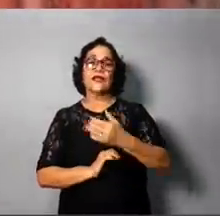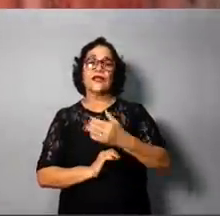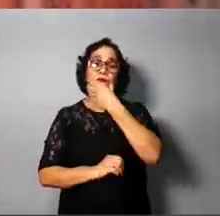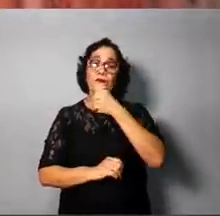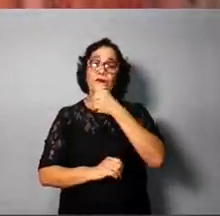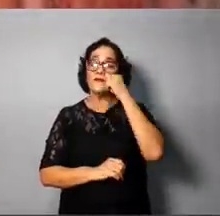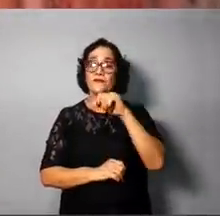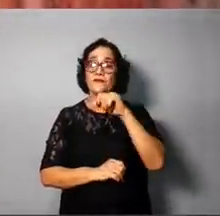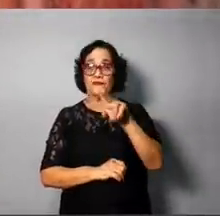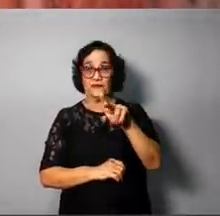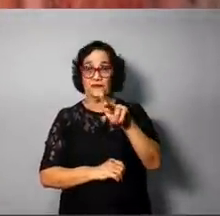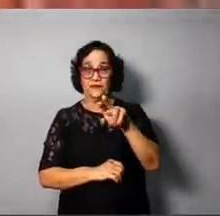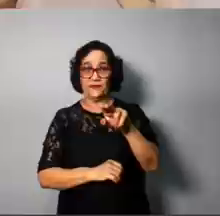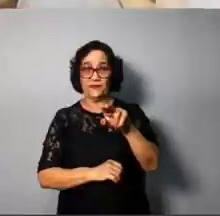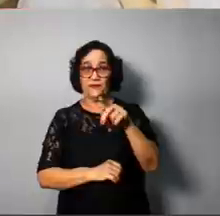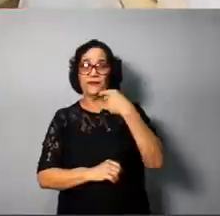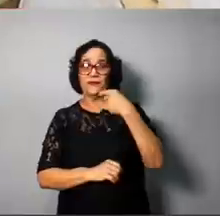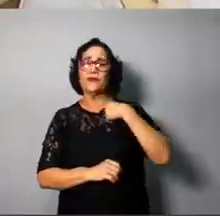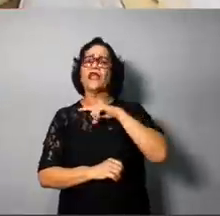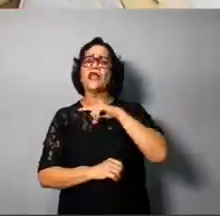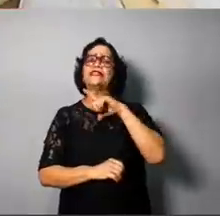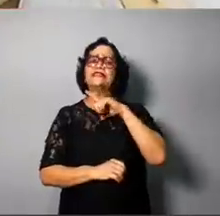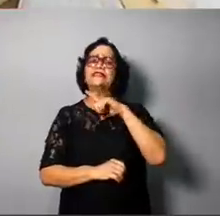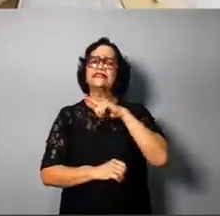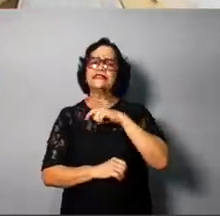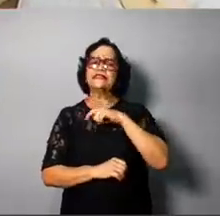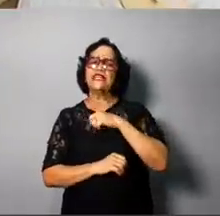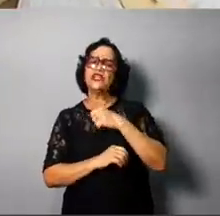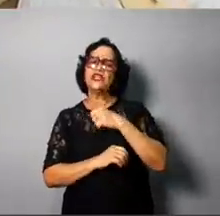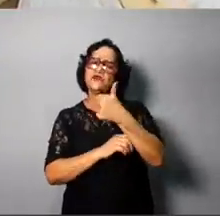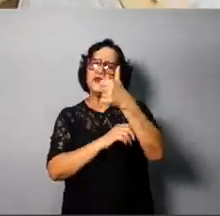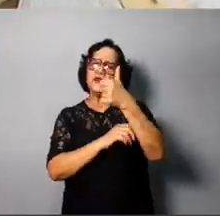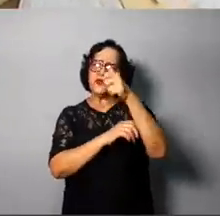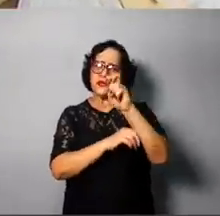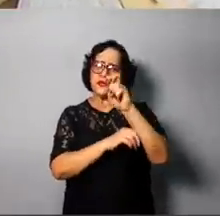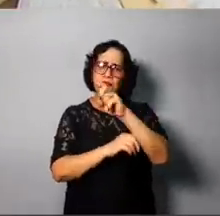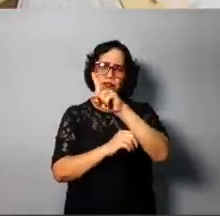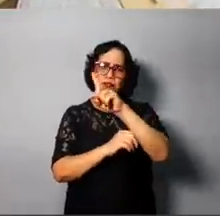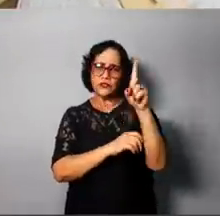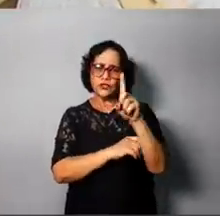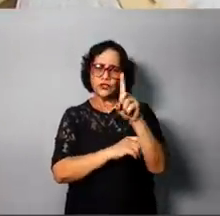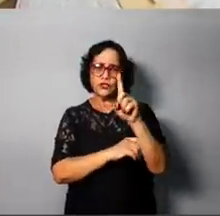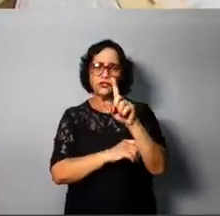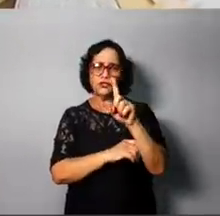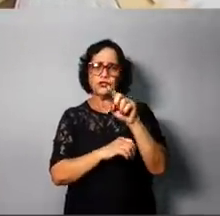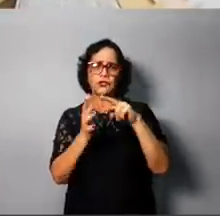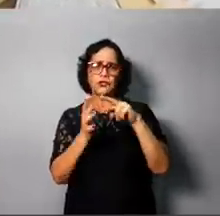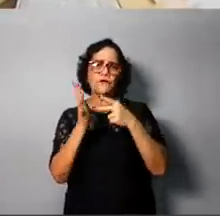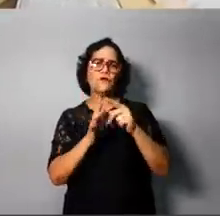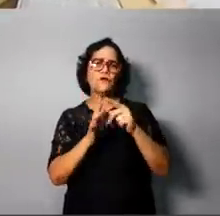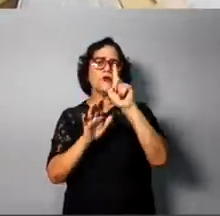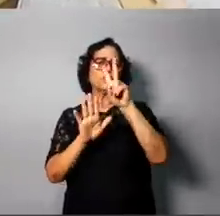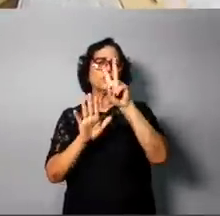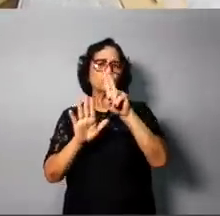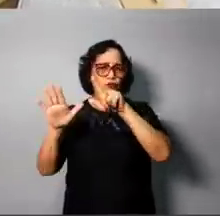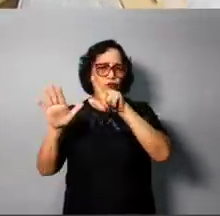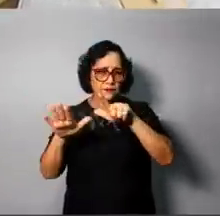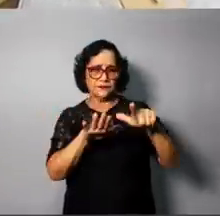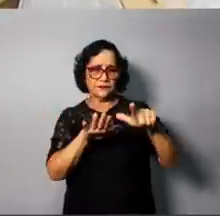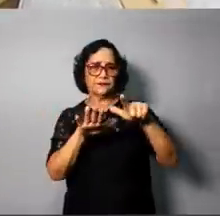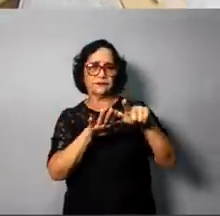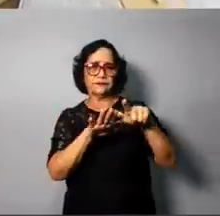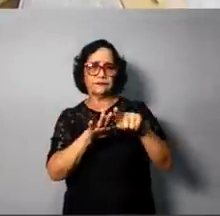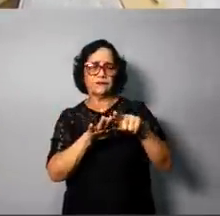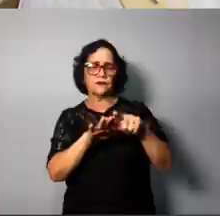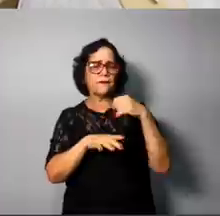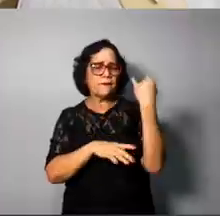nós temos esses 15 dias, essas duas semanas, que são preciosas para o povo de Belém